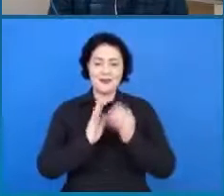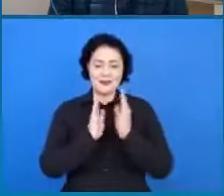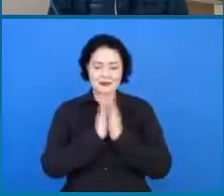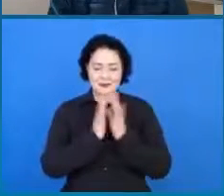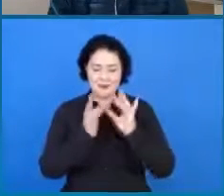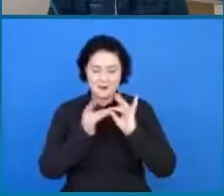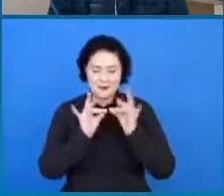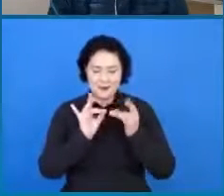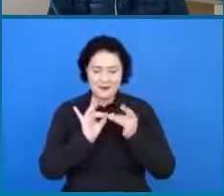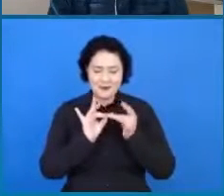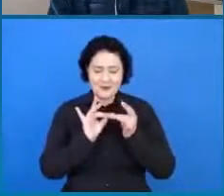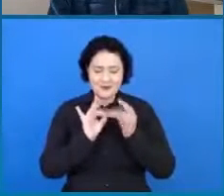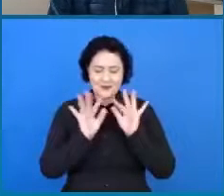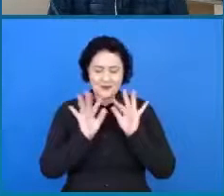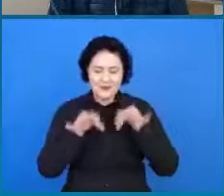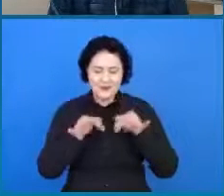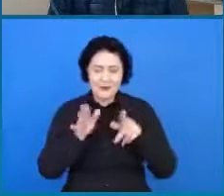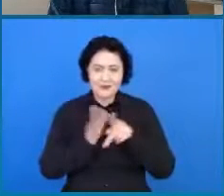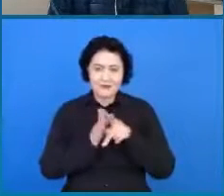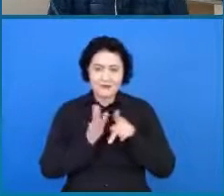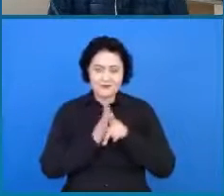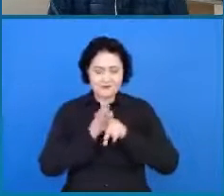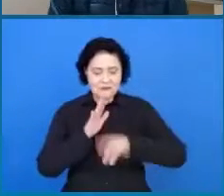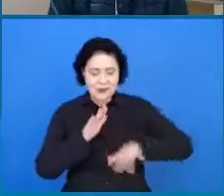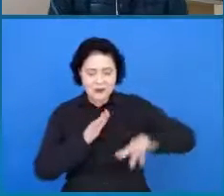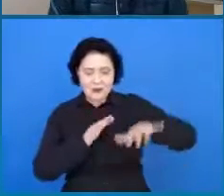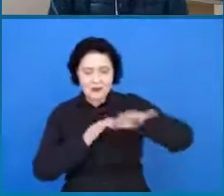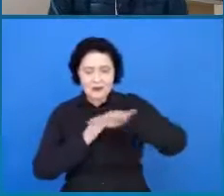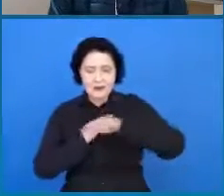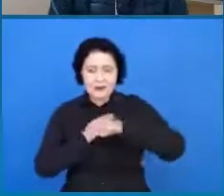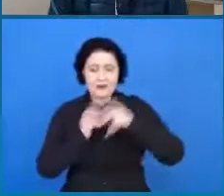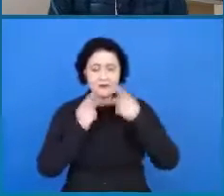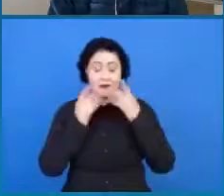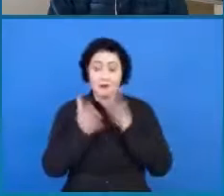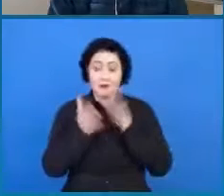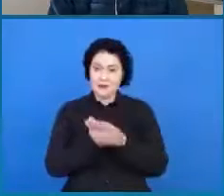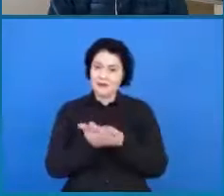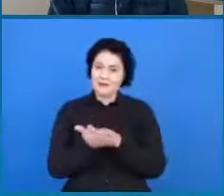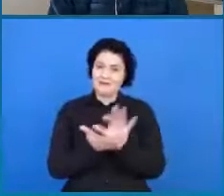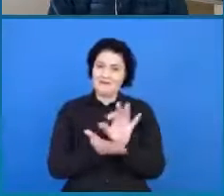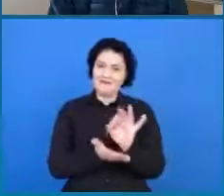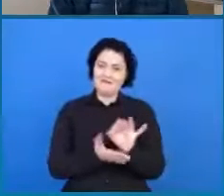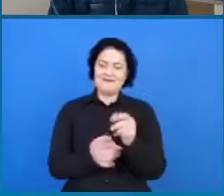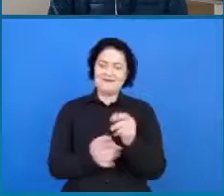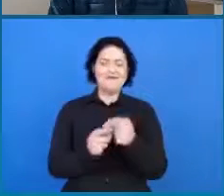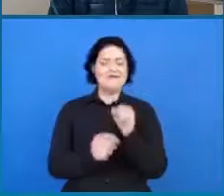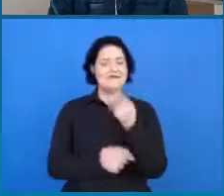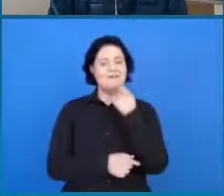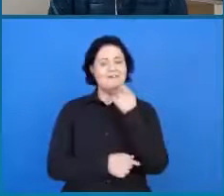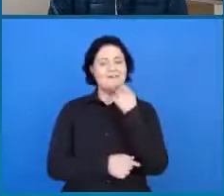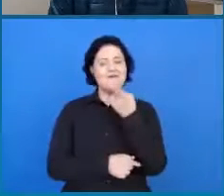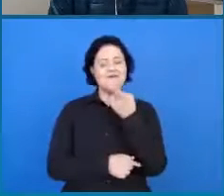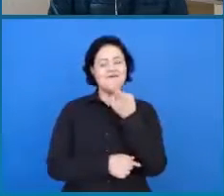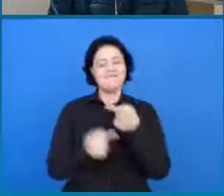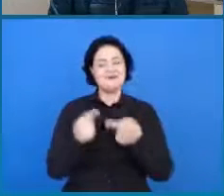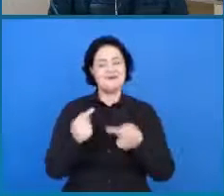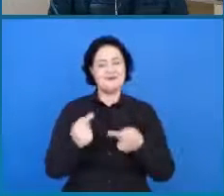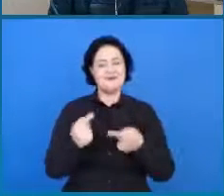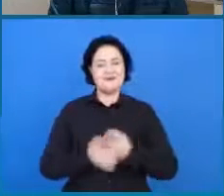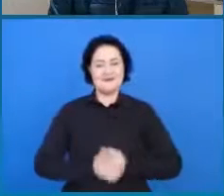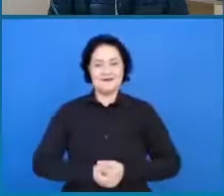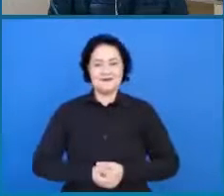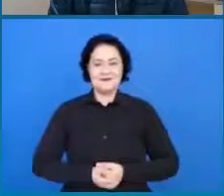e fica aquele ambiente de sublimidade a gente não quer falar mais nada porque se falar estraga